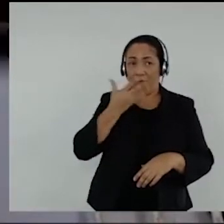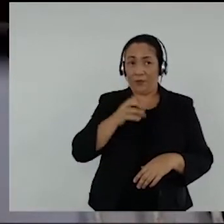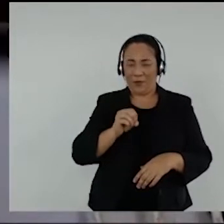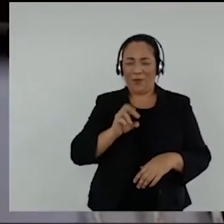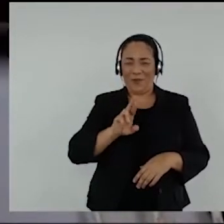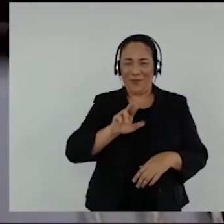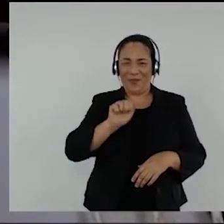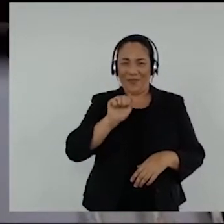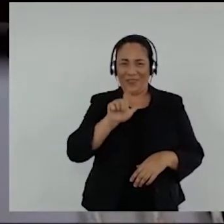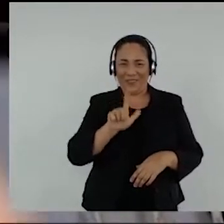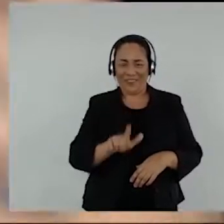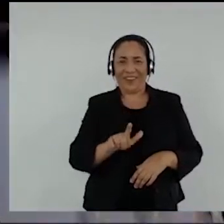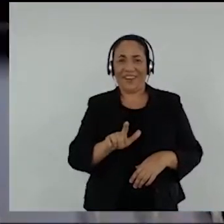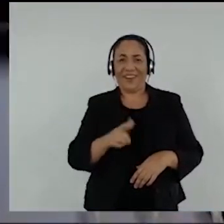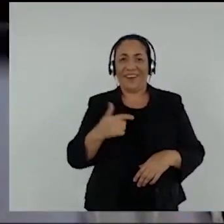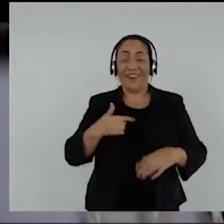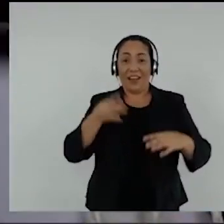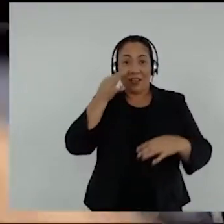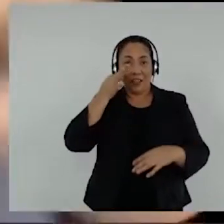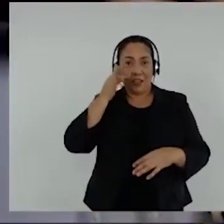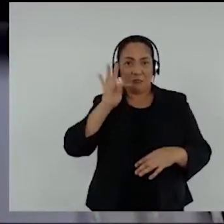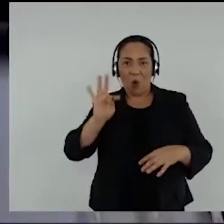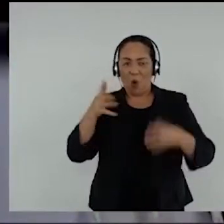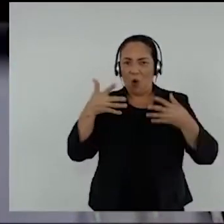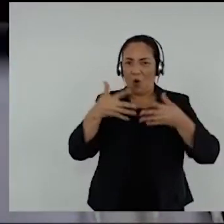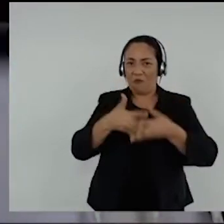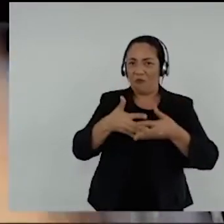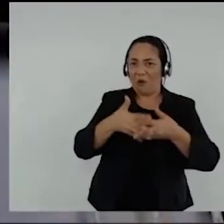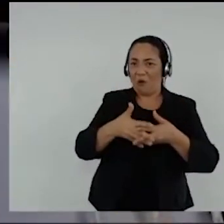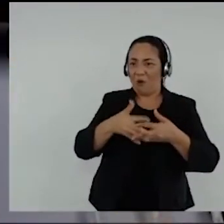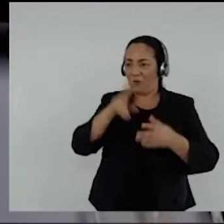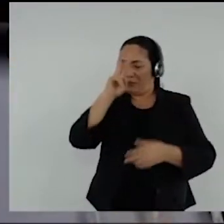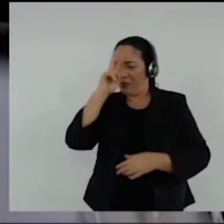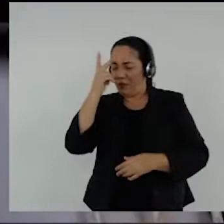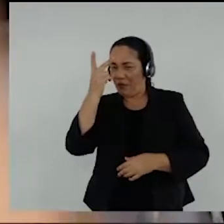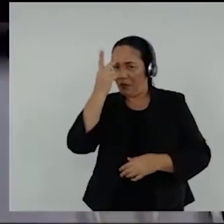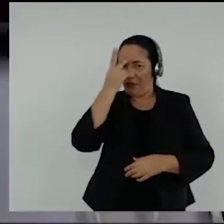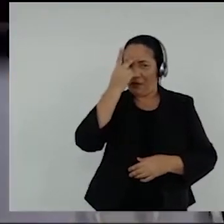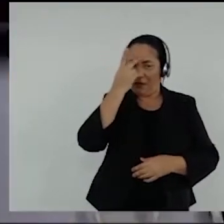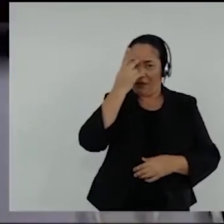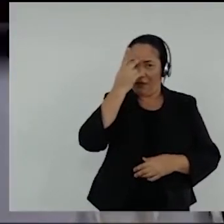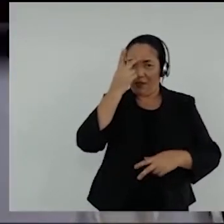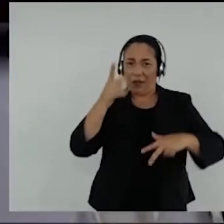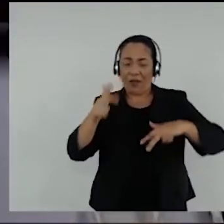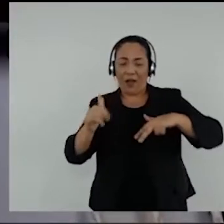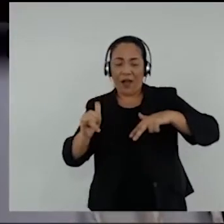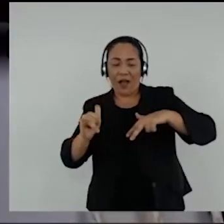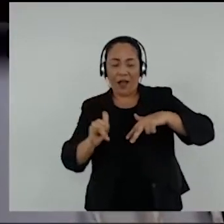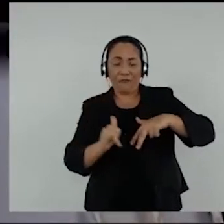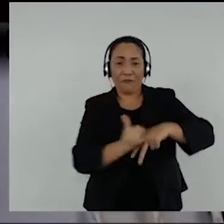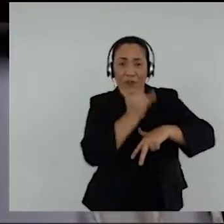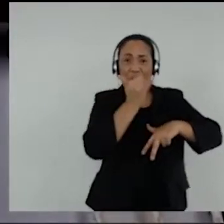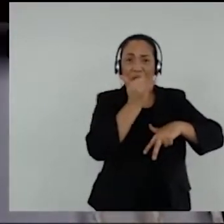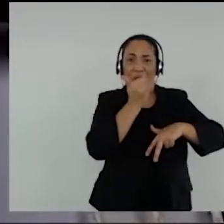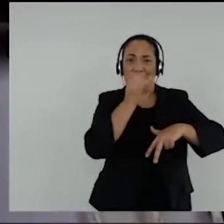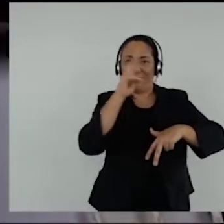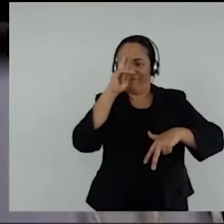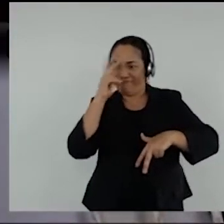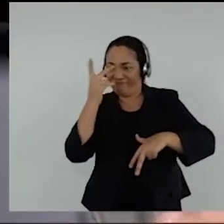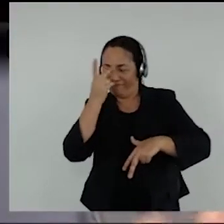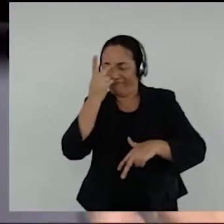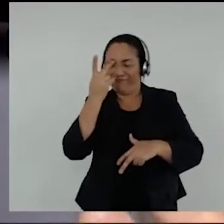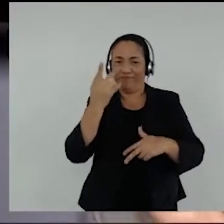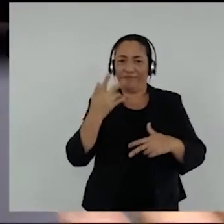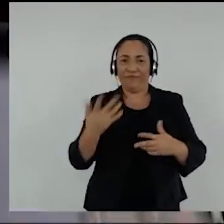péssima qualidade. As testemunhas se confundem, se equivocam, a vítima se equivoca, o próprio réu. Enfim, então talvez a